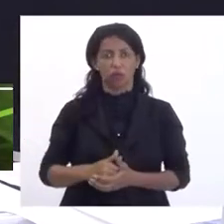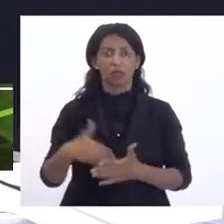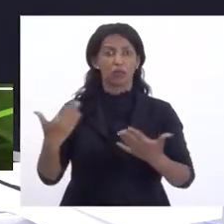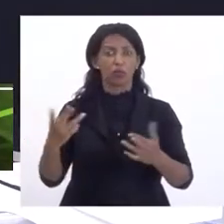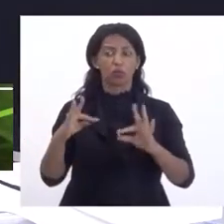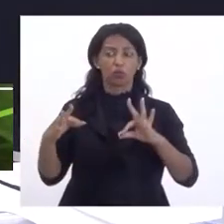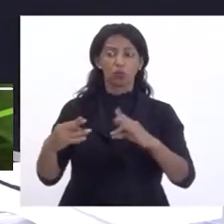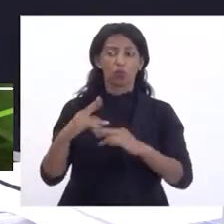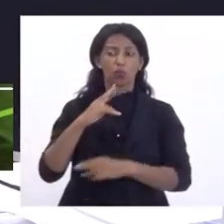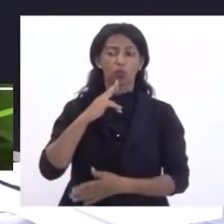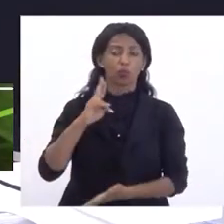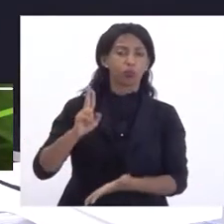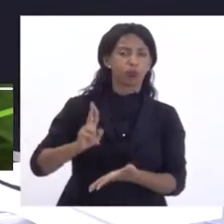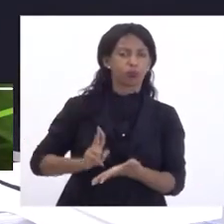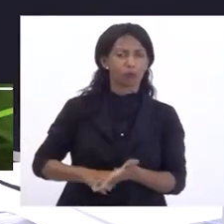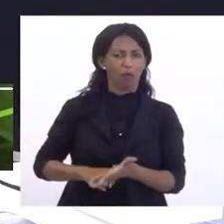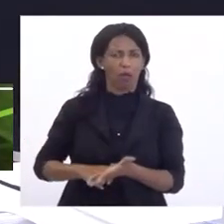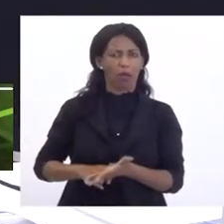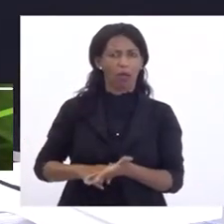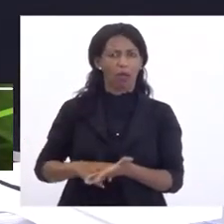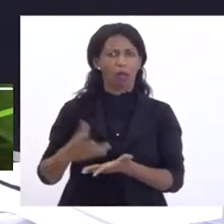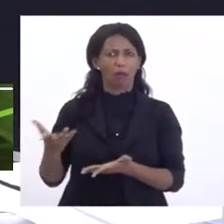levam para sustentar